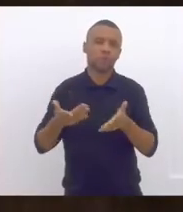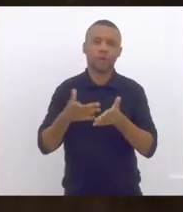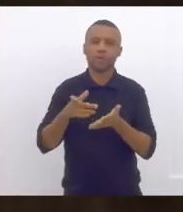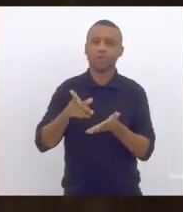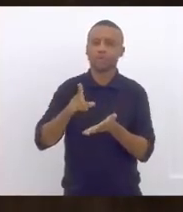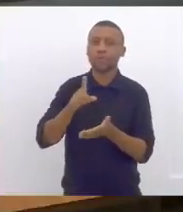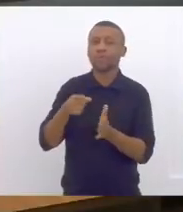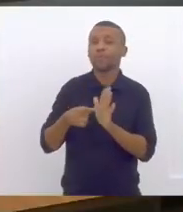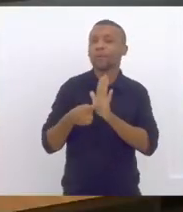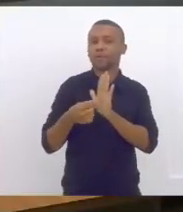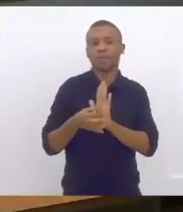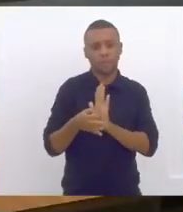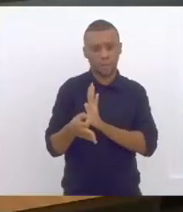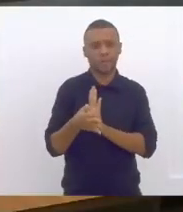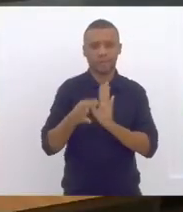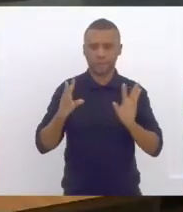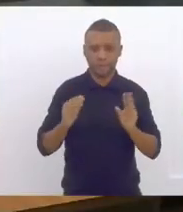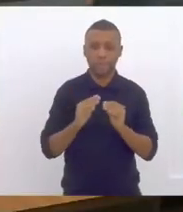pareceres. Obrigada.